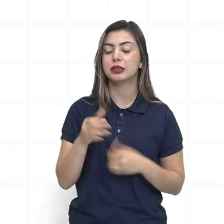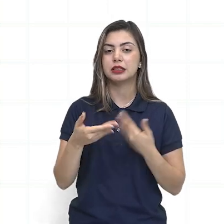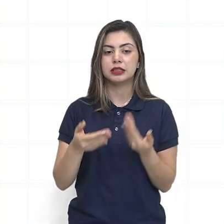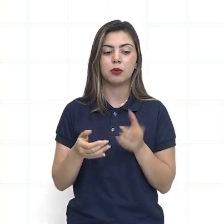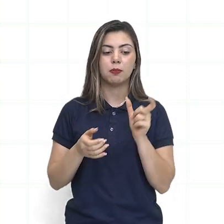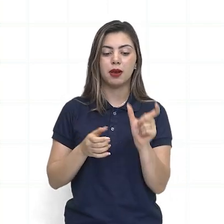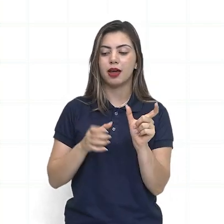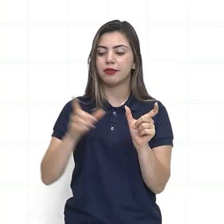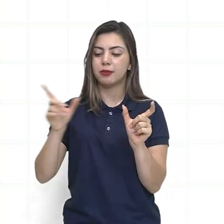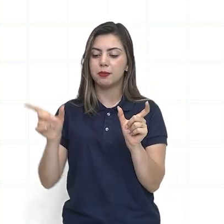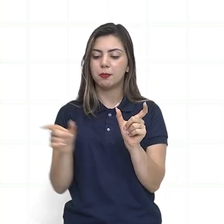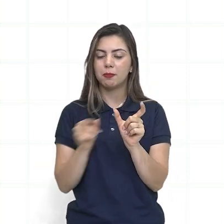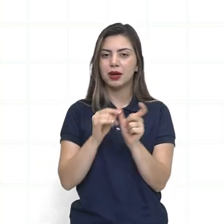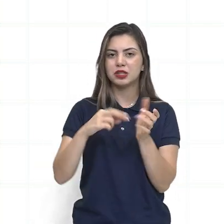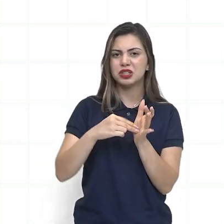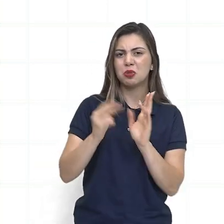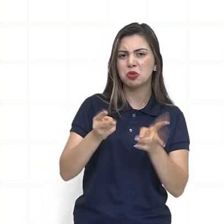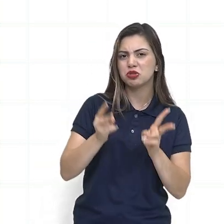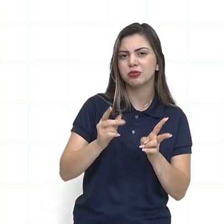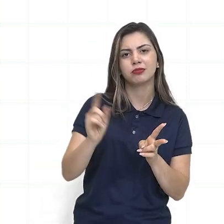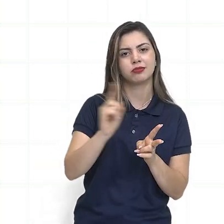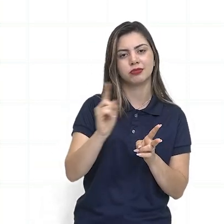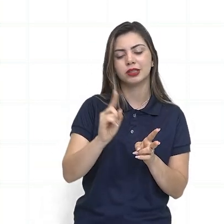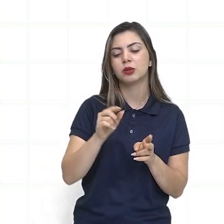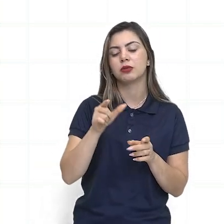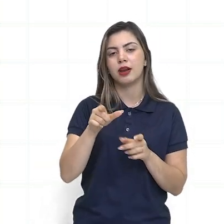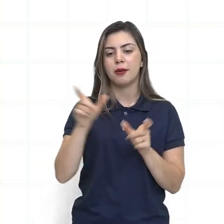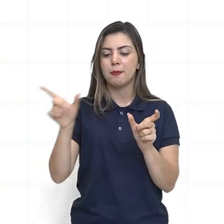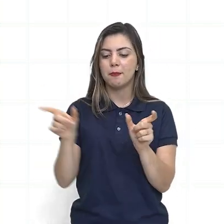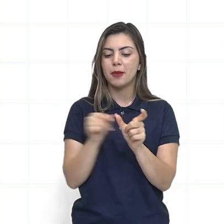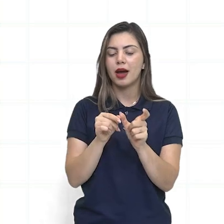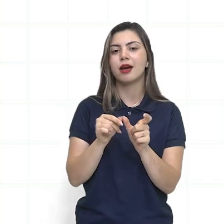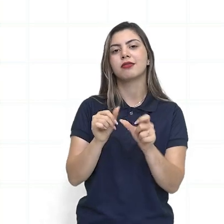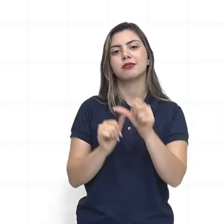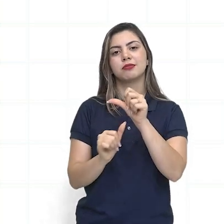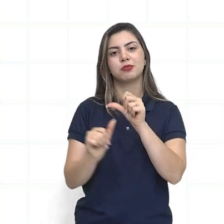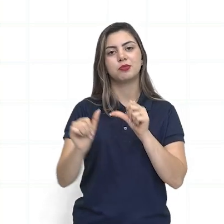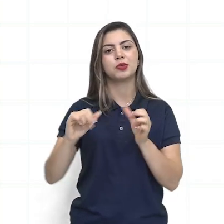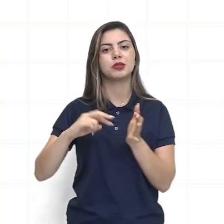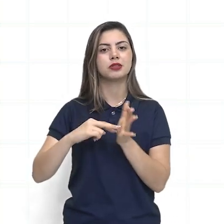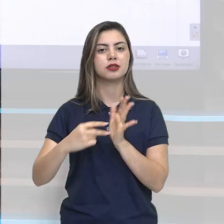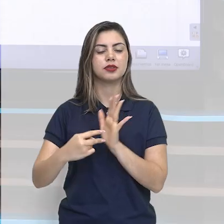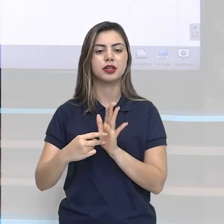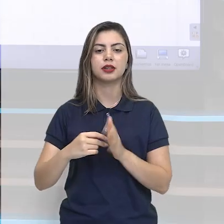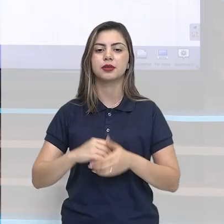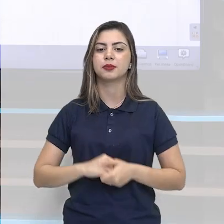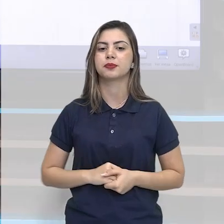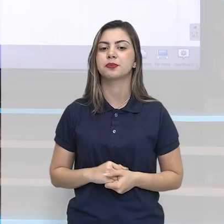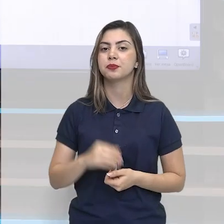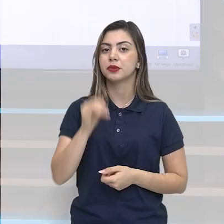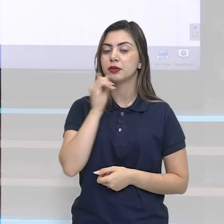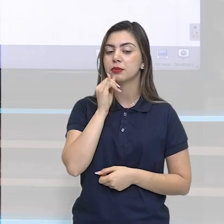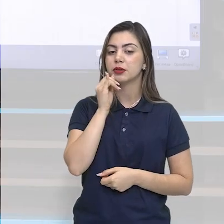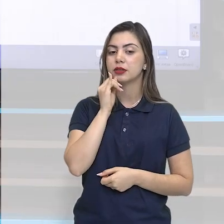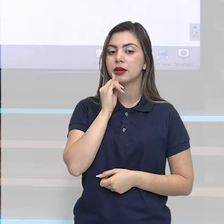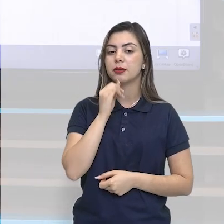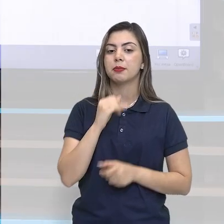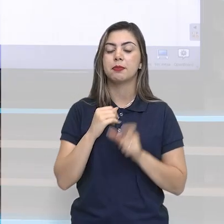palavra primitiva. Observe nesses exemplos aqui. Eu tenho a